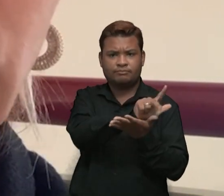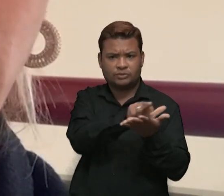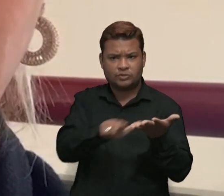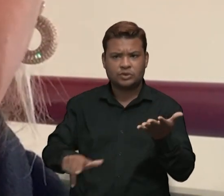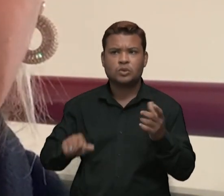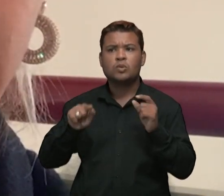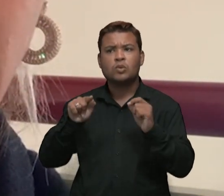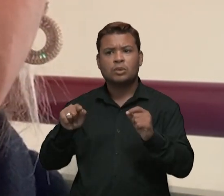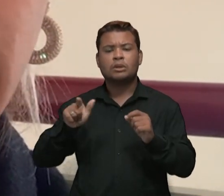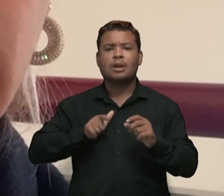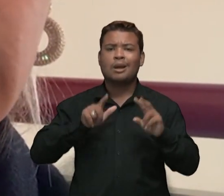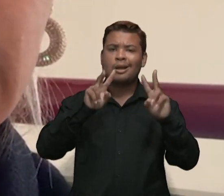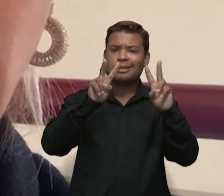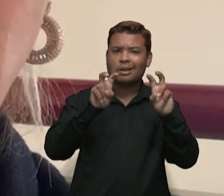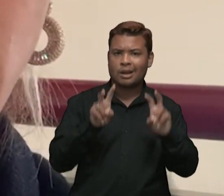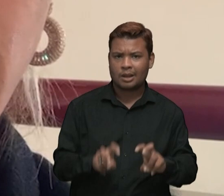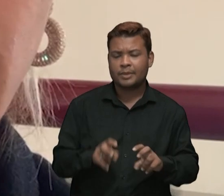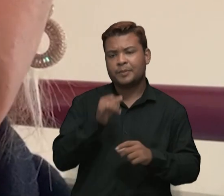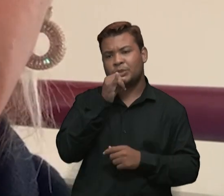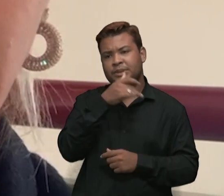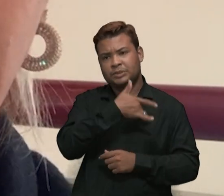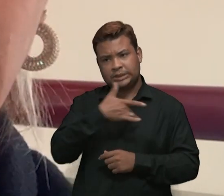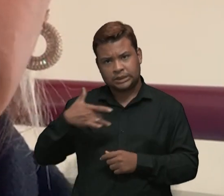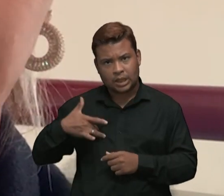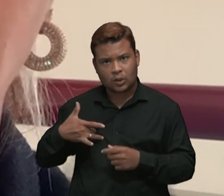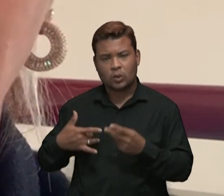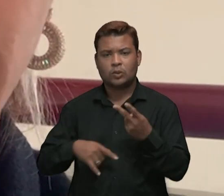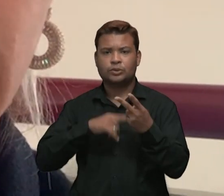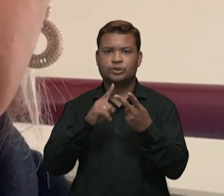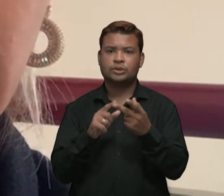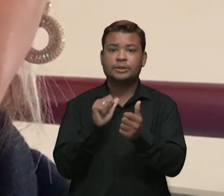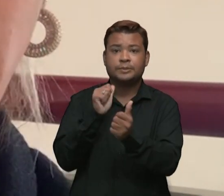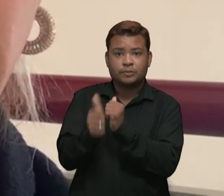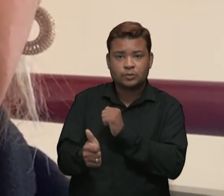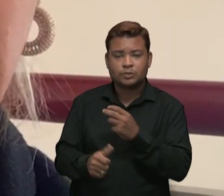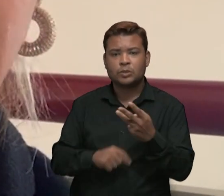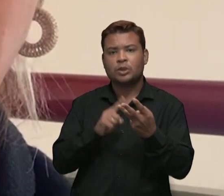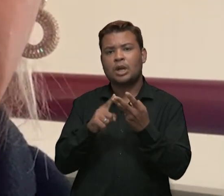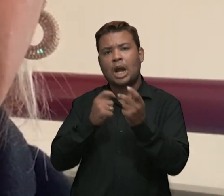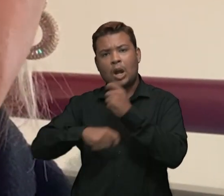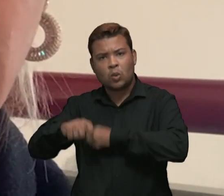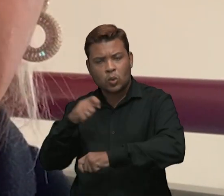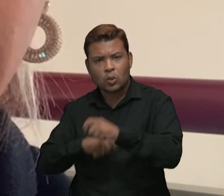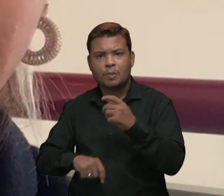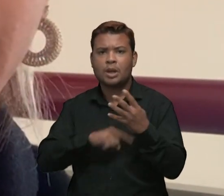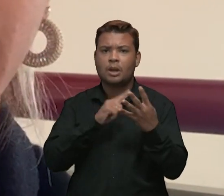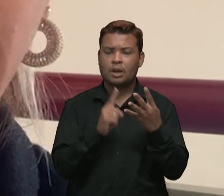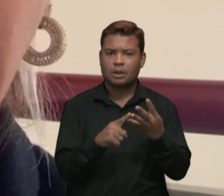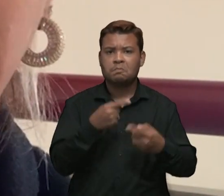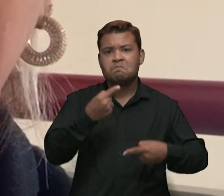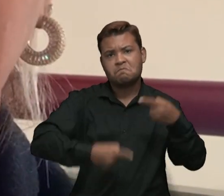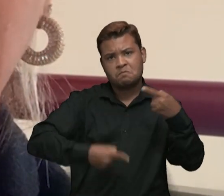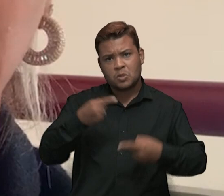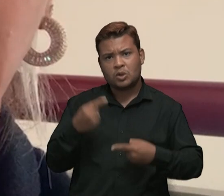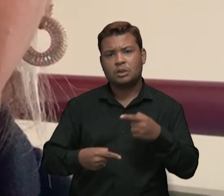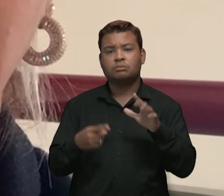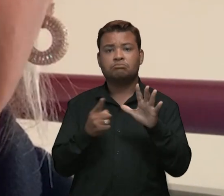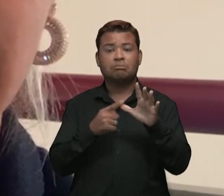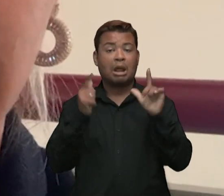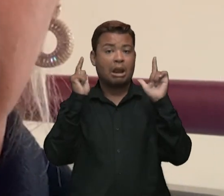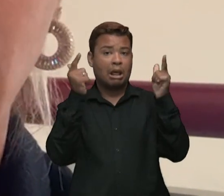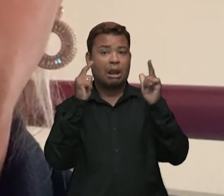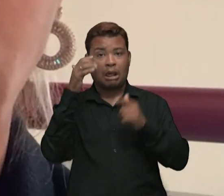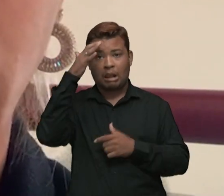de assuntos que vão de saúde, esportes, economia, política,